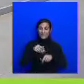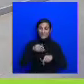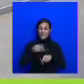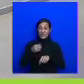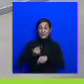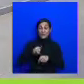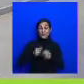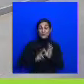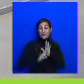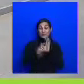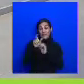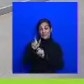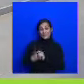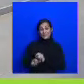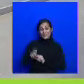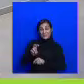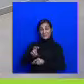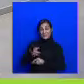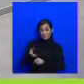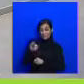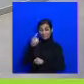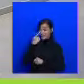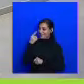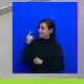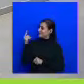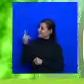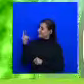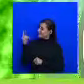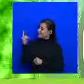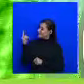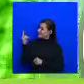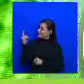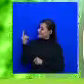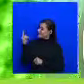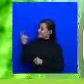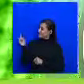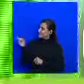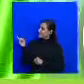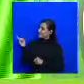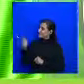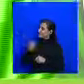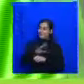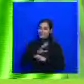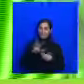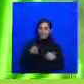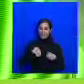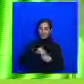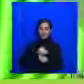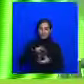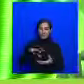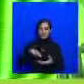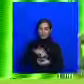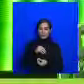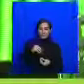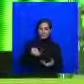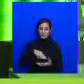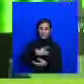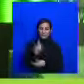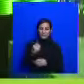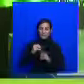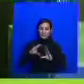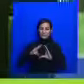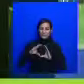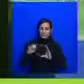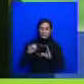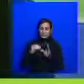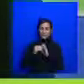Sorteio do número correspondente à coluna número 5. Bola posicionada, valendo. Globo recarregado, embaralhando 10